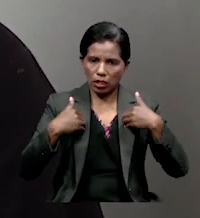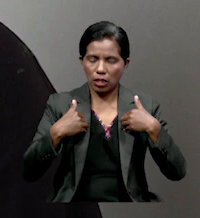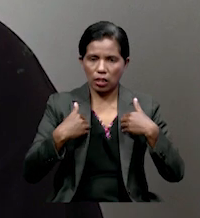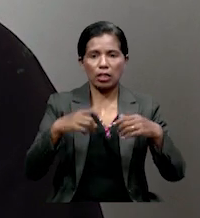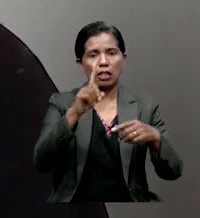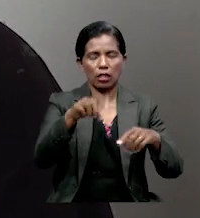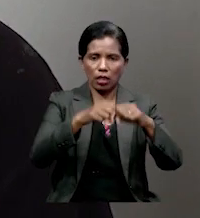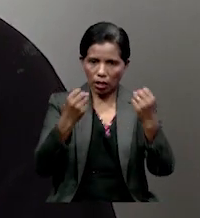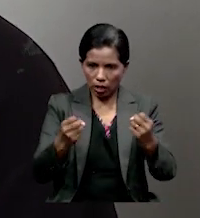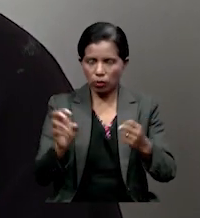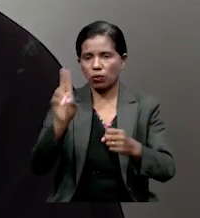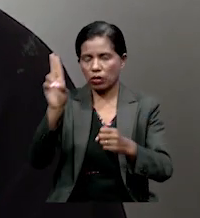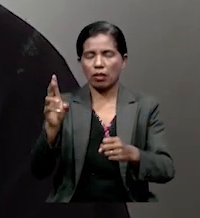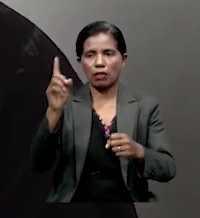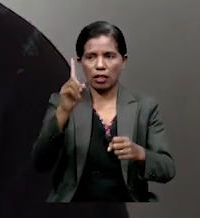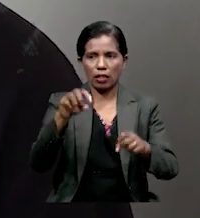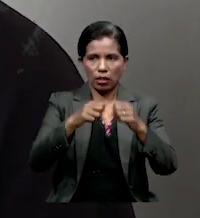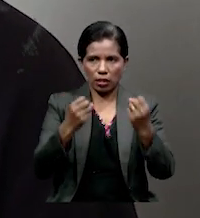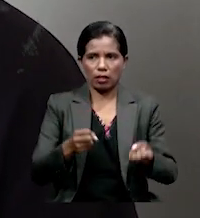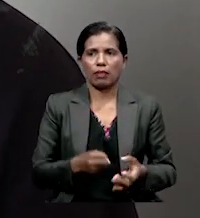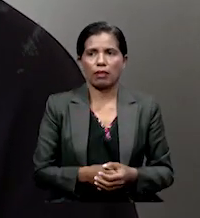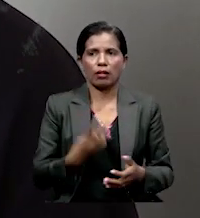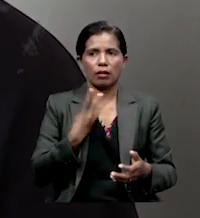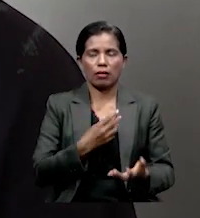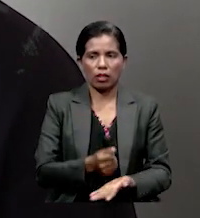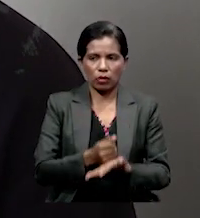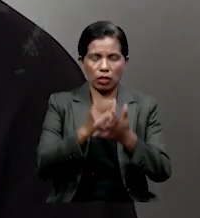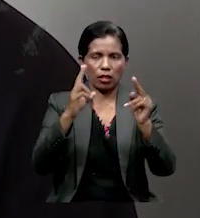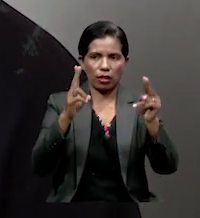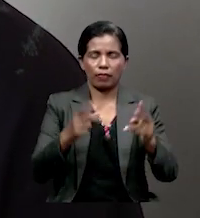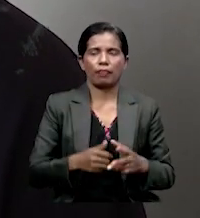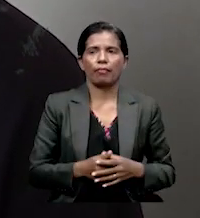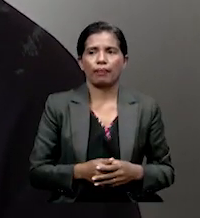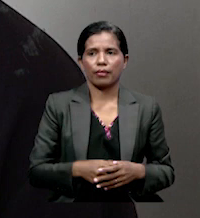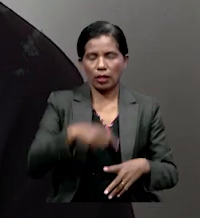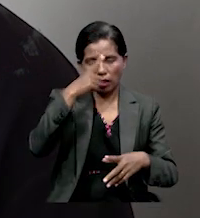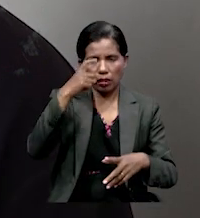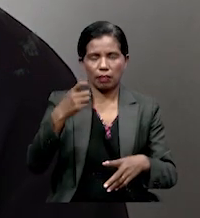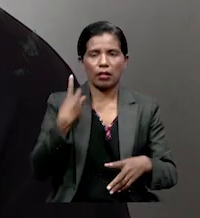atunune Anza, por exemplo, o filtro não falha, cara, não nem tabela atender lá lá, esta maneira, e te conta de